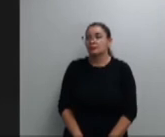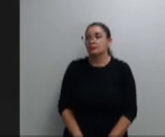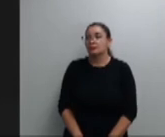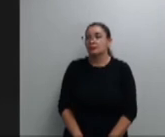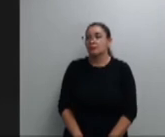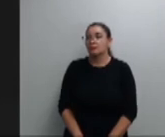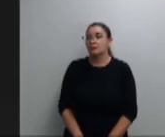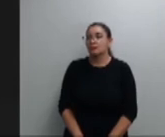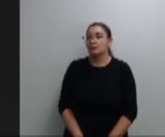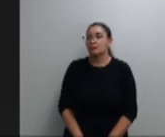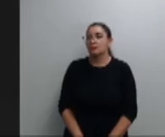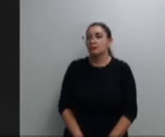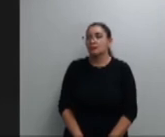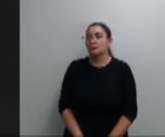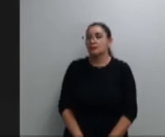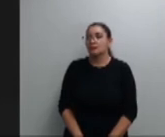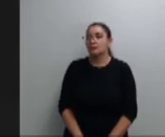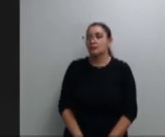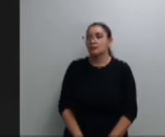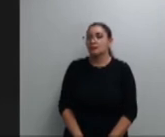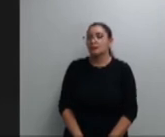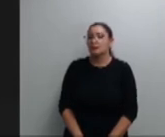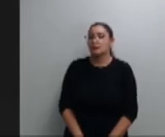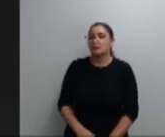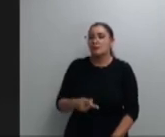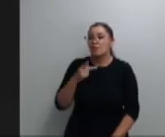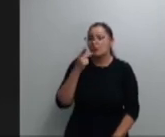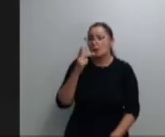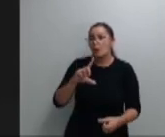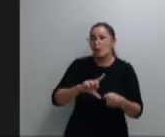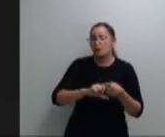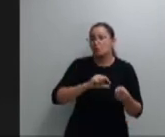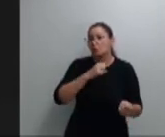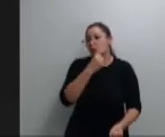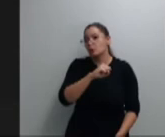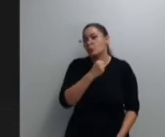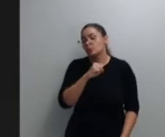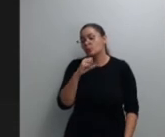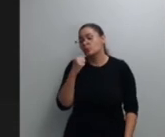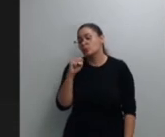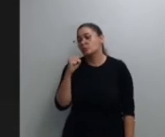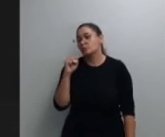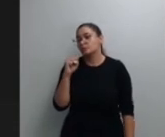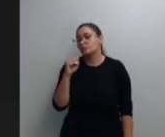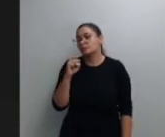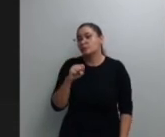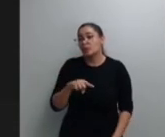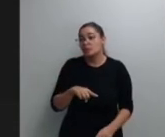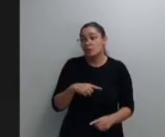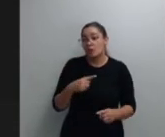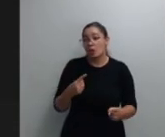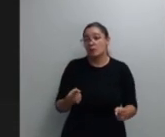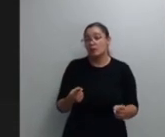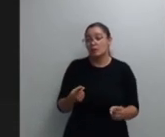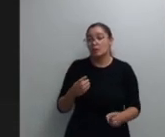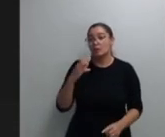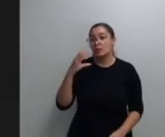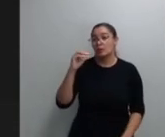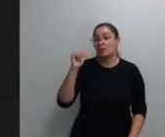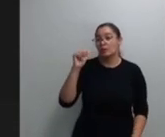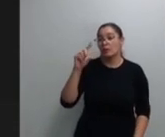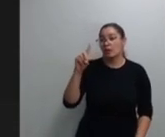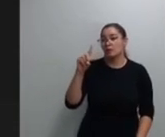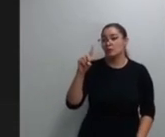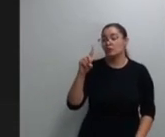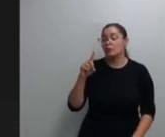dos fatos a atual lei diz o seguinte em seu artigo 88 serão submetidos ao Cade pelas partes